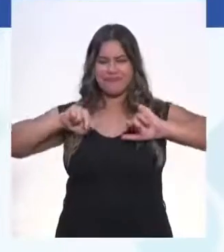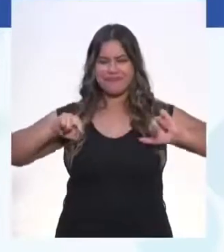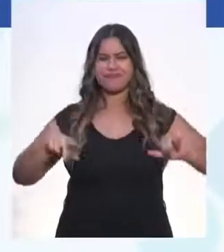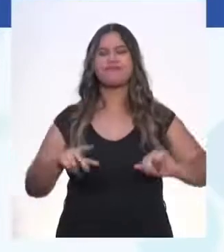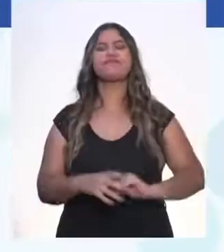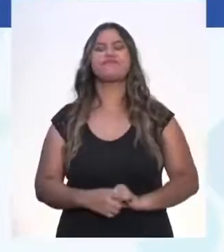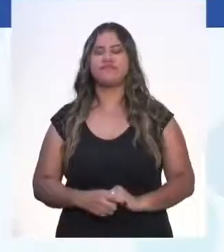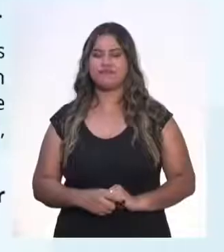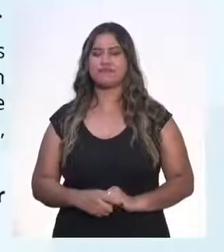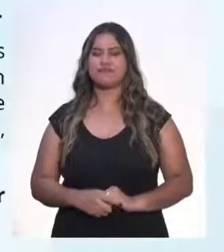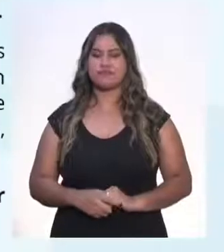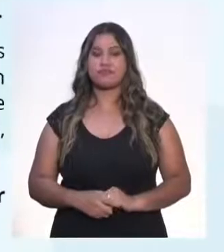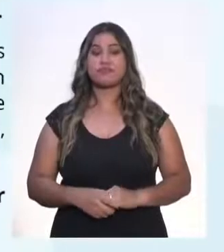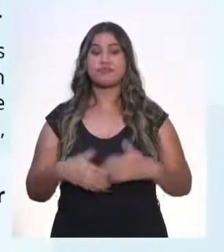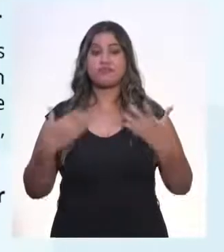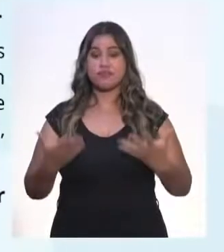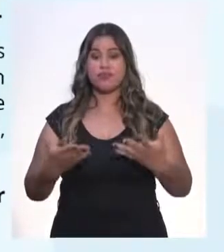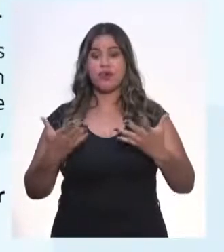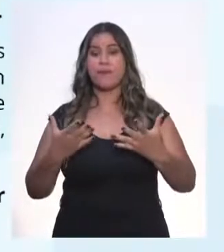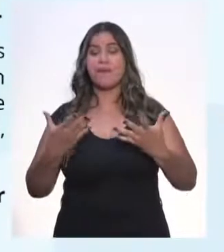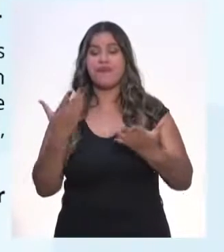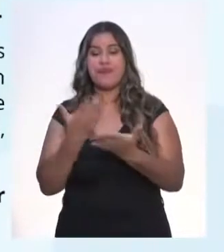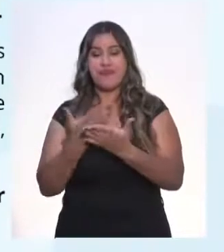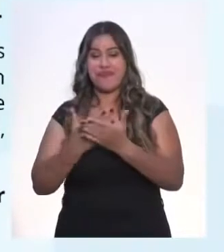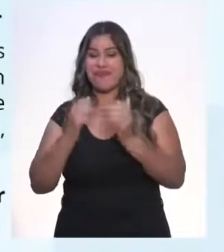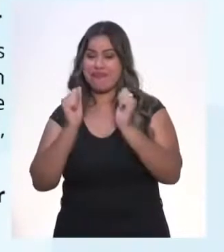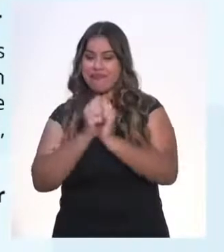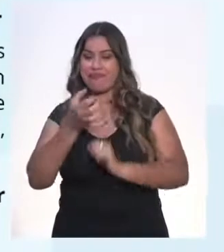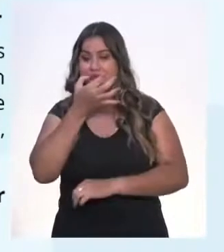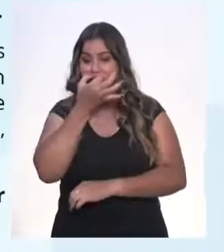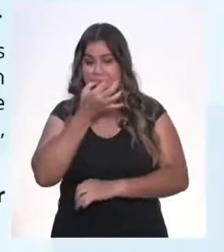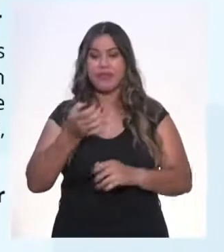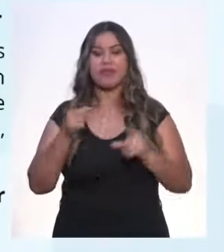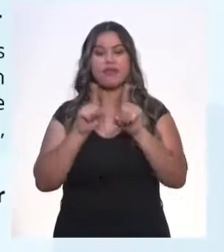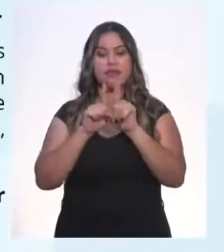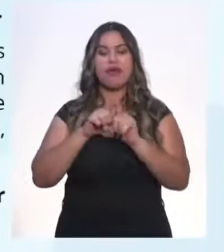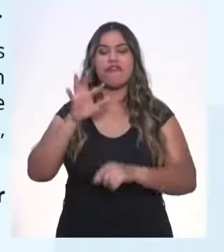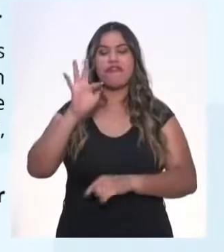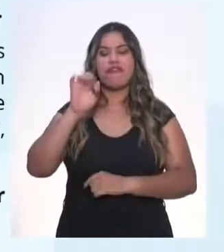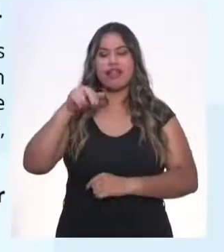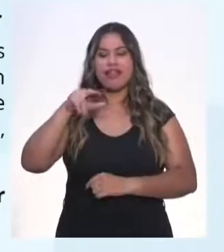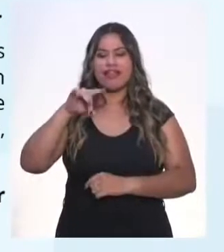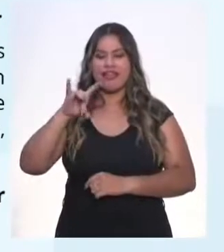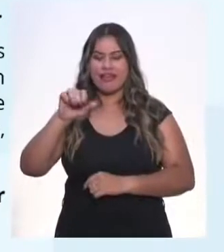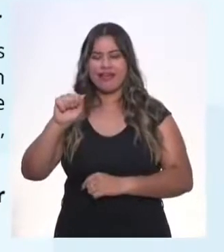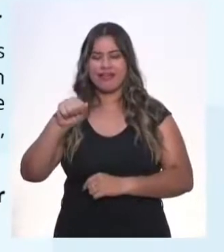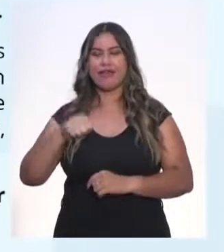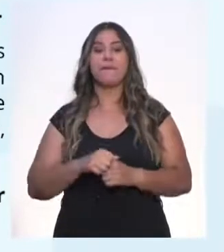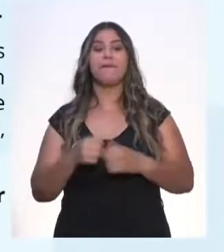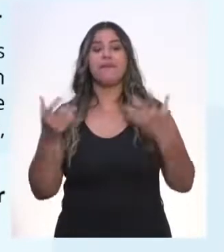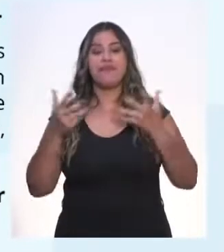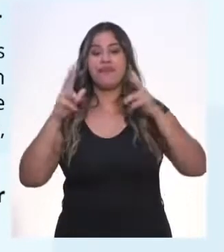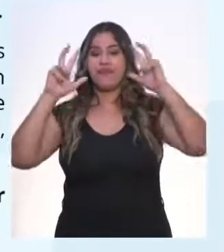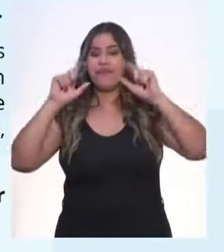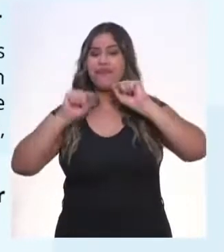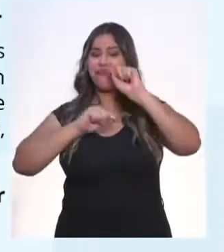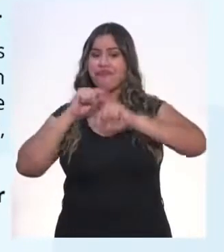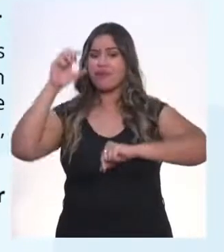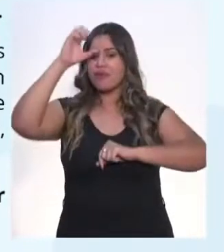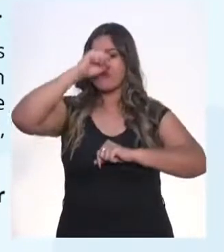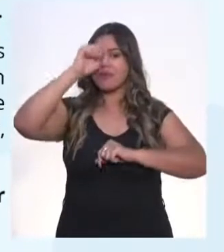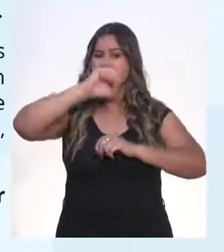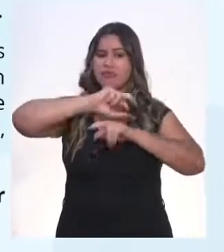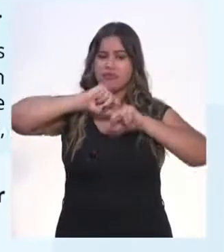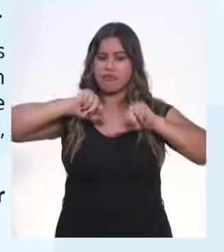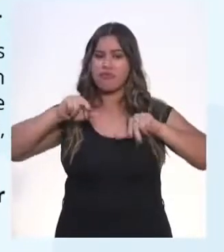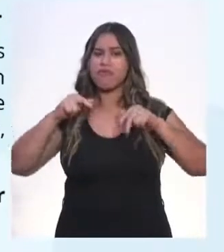investigação, né? Então, essa aula vai ser aqui comigo e com a Mafê. E a gente já entra também aí com o tema da aula, né? Que é aprender as narrativas